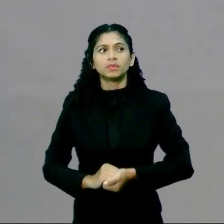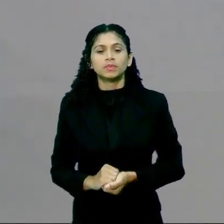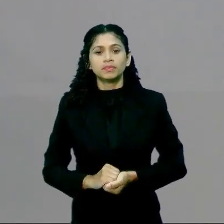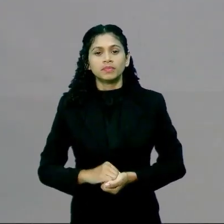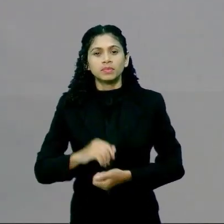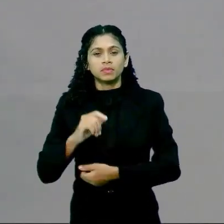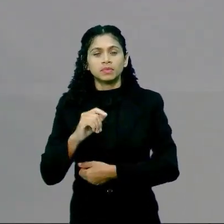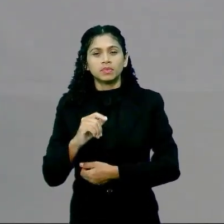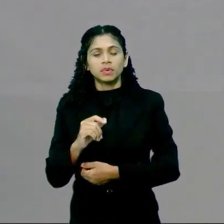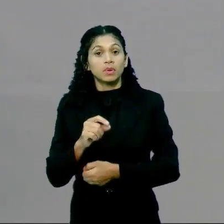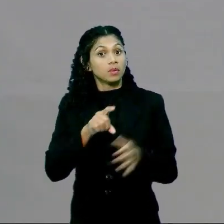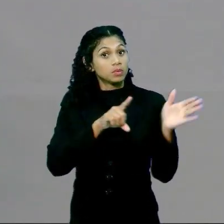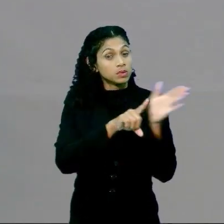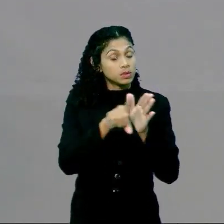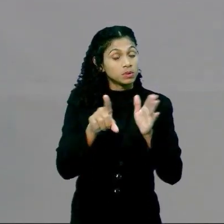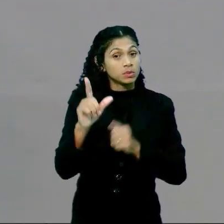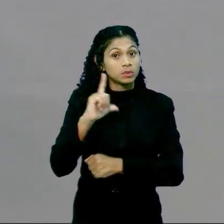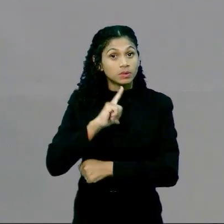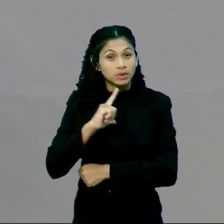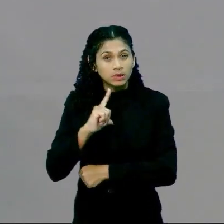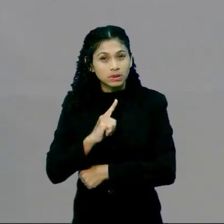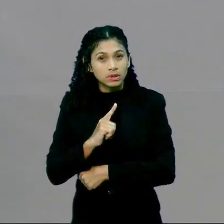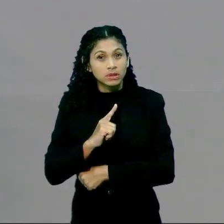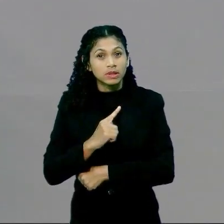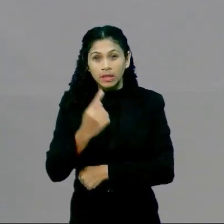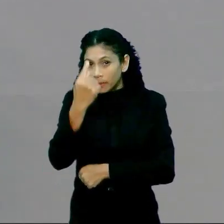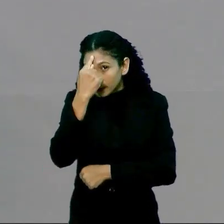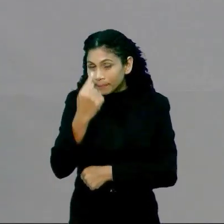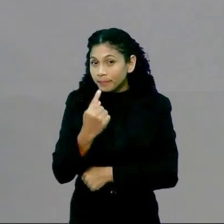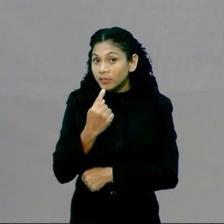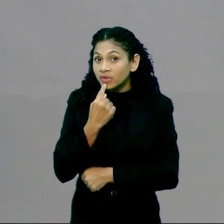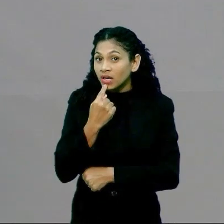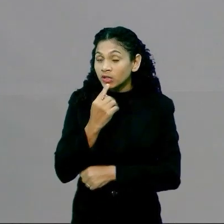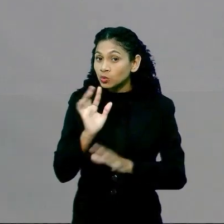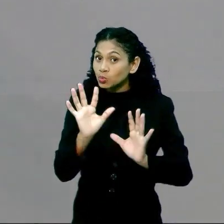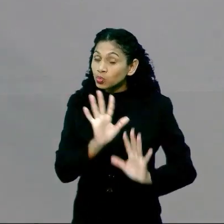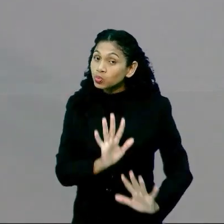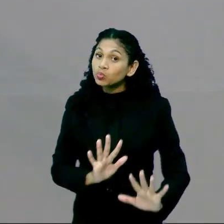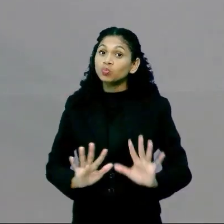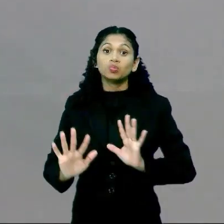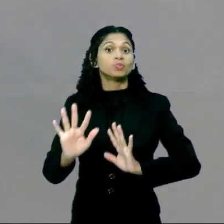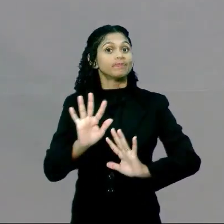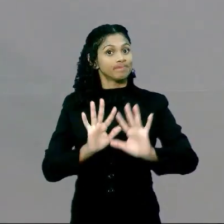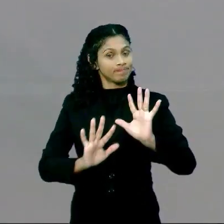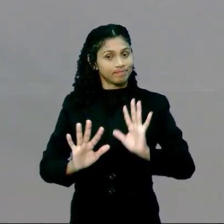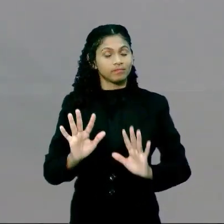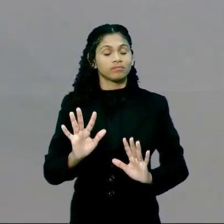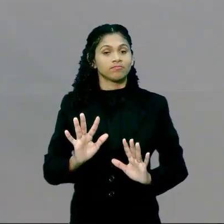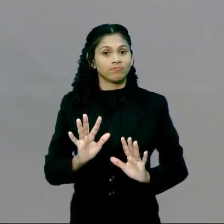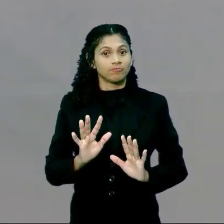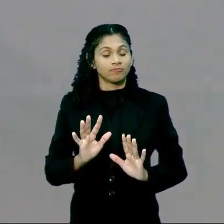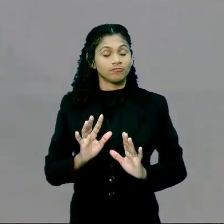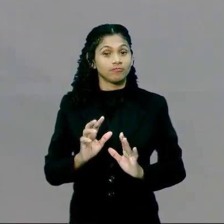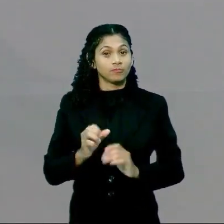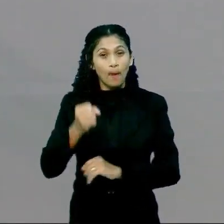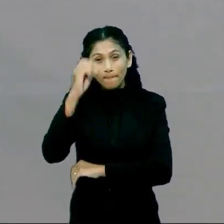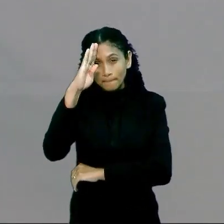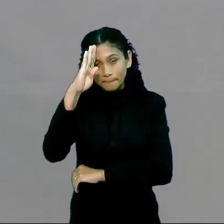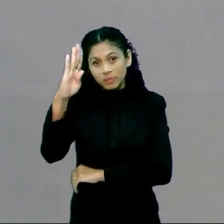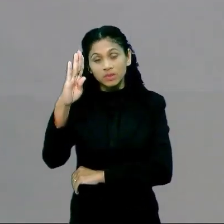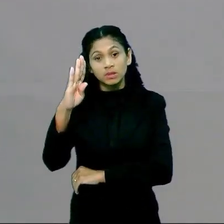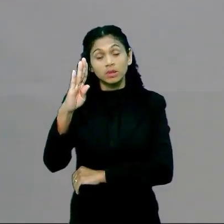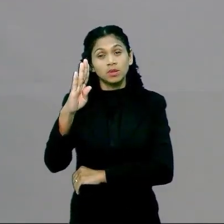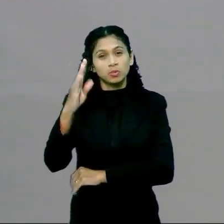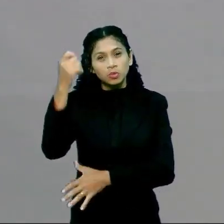tem quadro, cuidado. Ainda mais desses pintores aí, desses homens, né? Ou mulheres